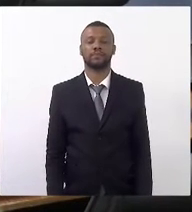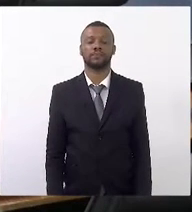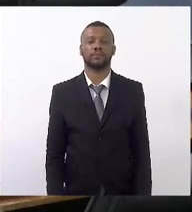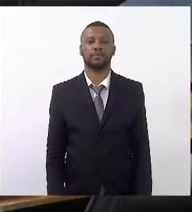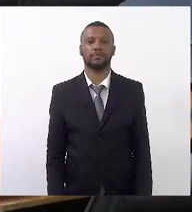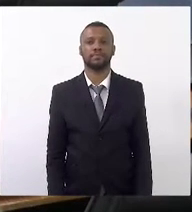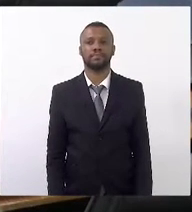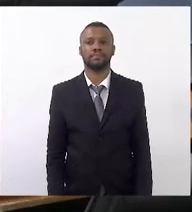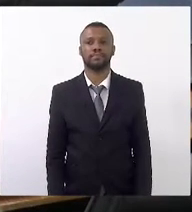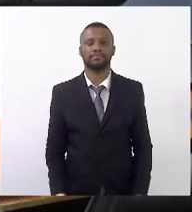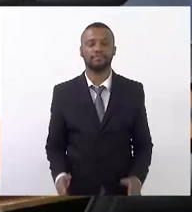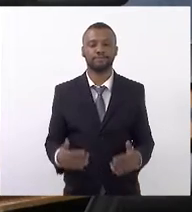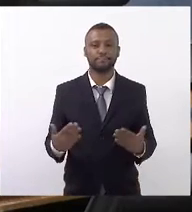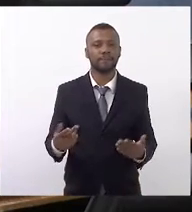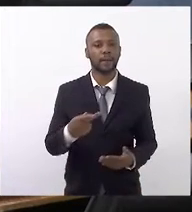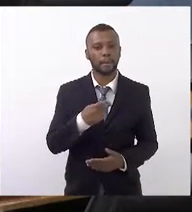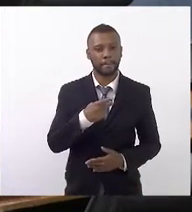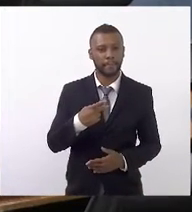Presidente.